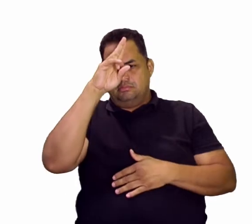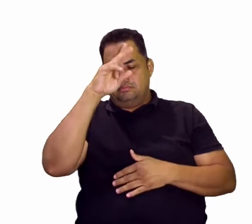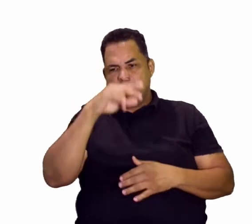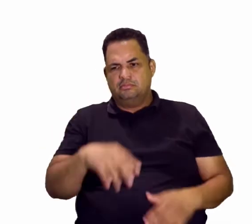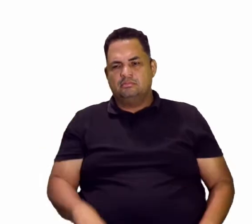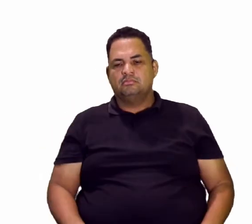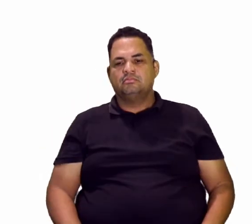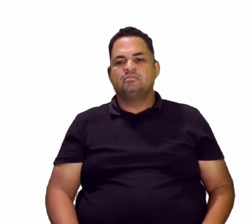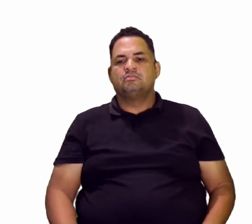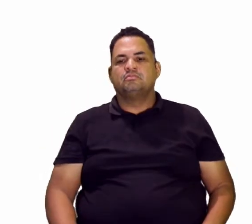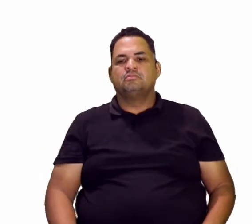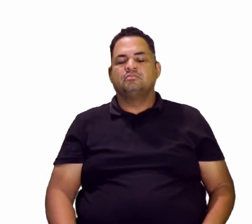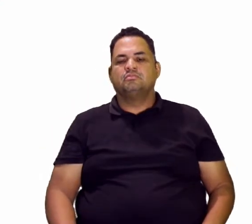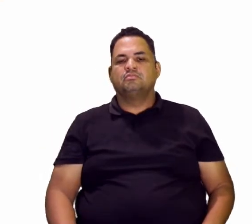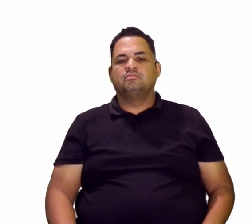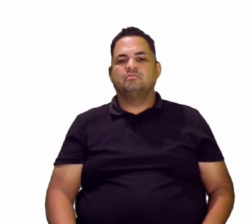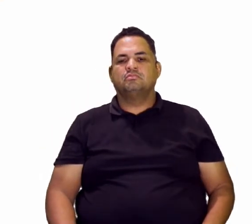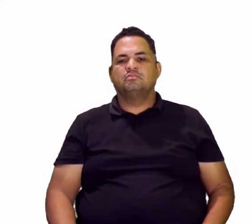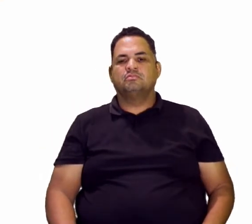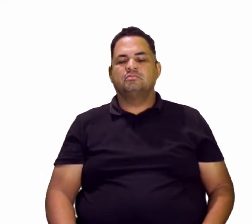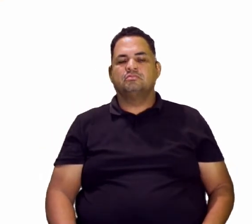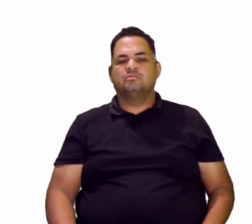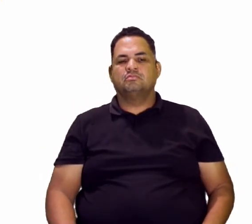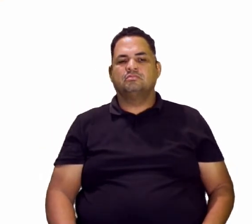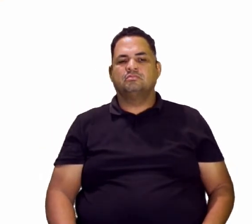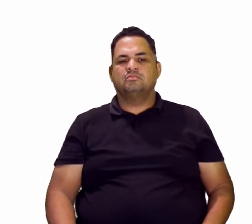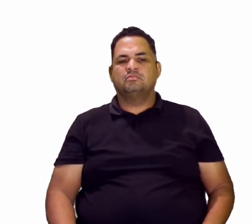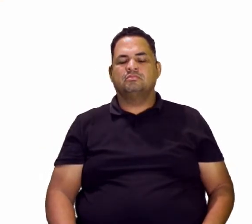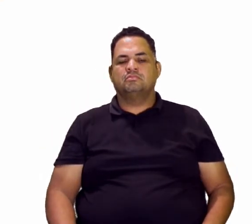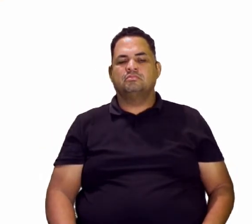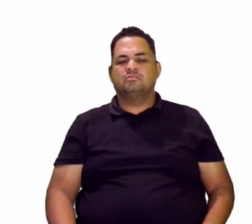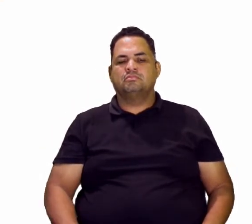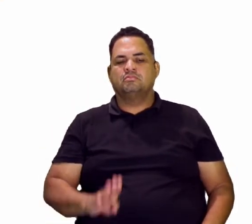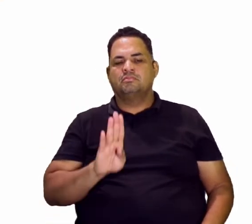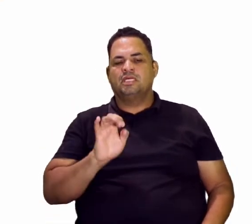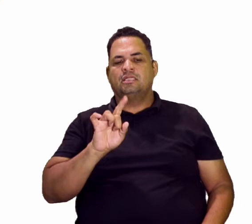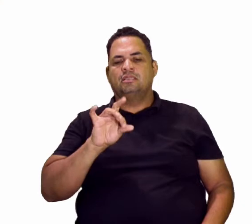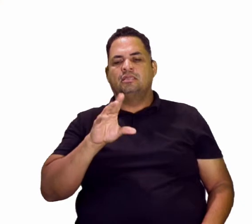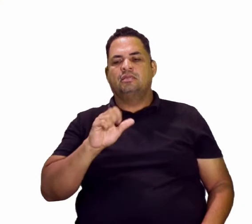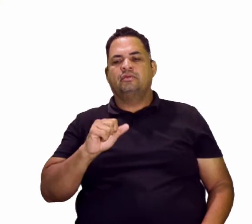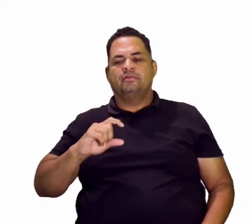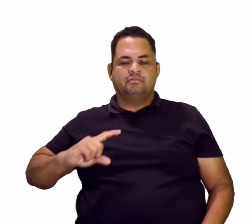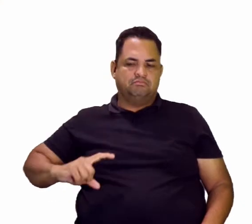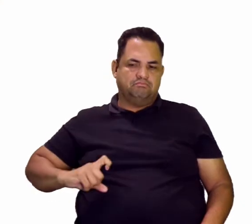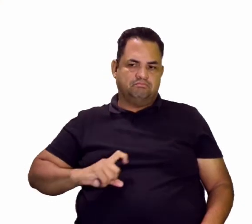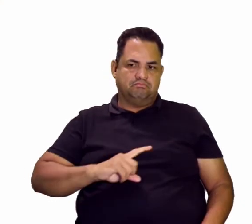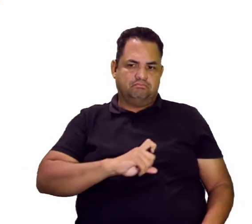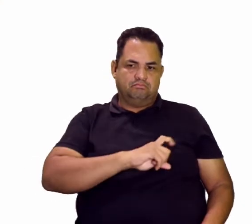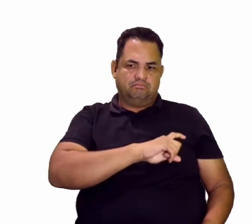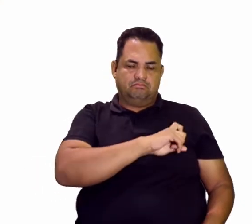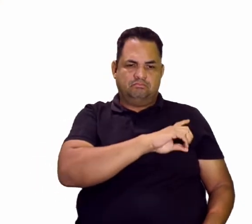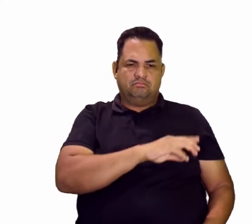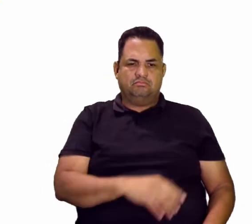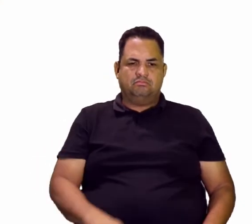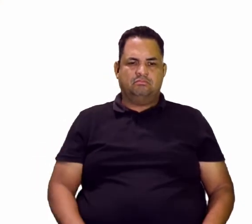os mosquitinhos. E o bacteriófago, as